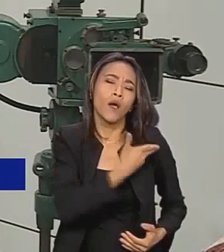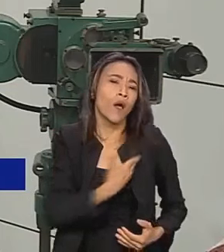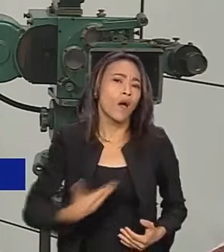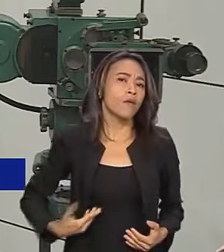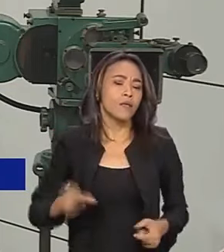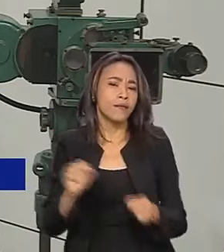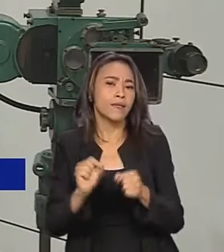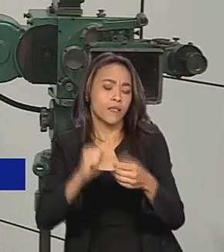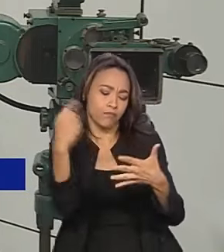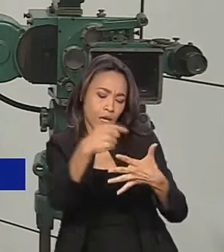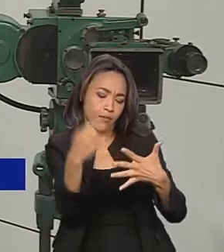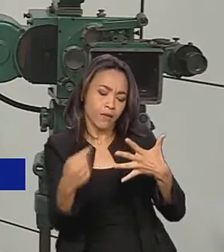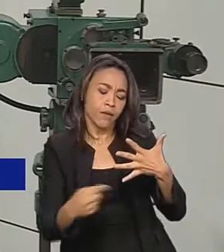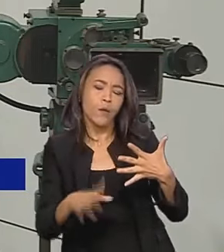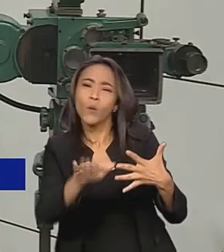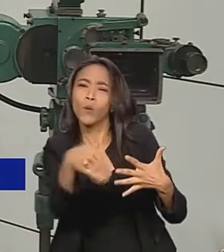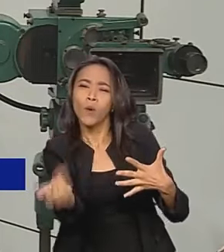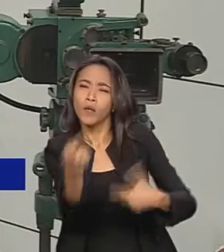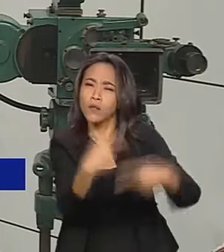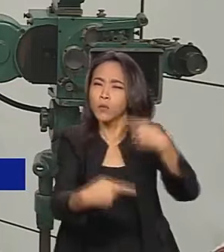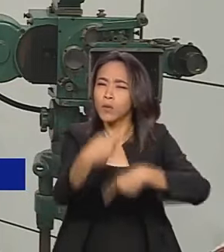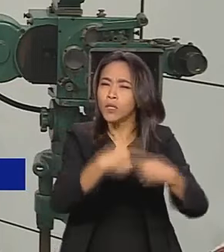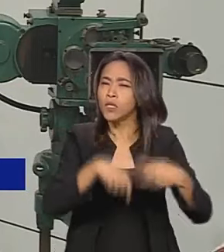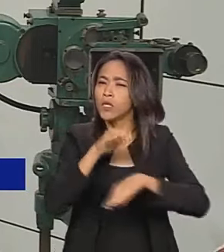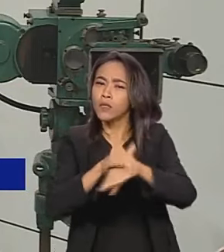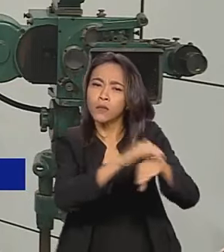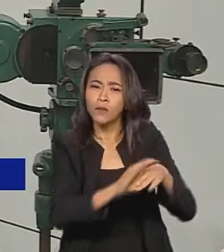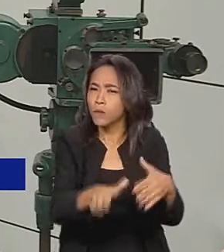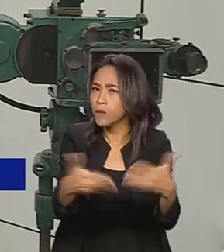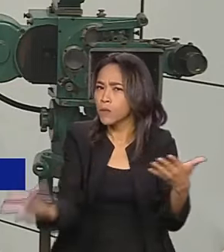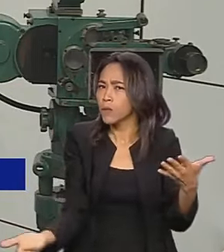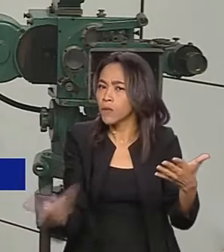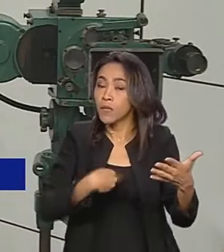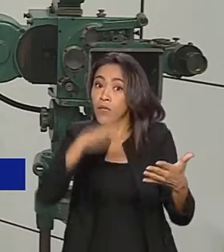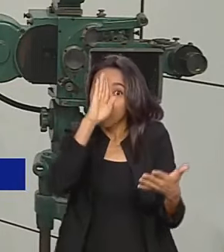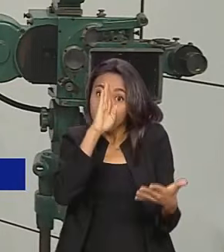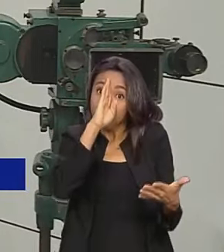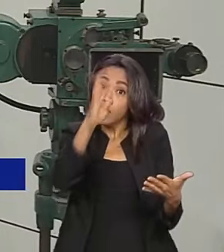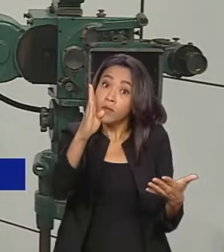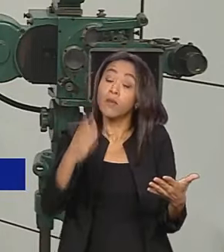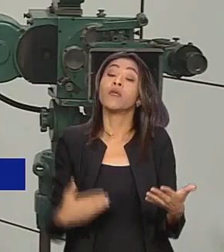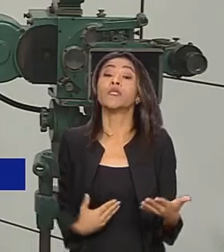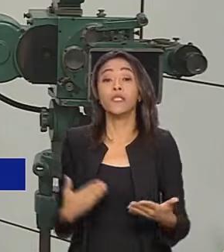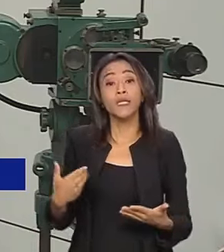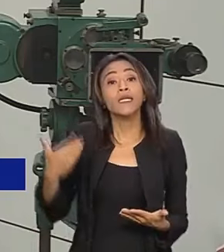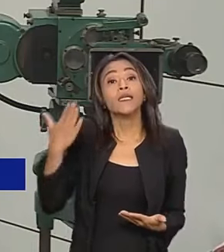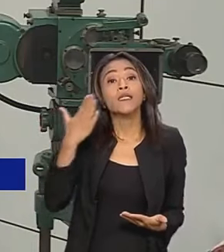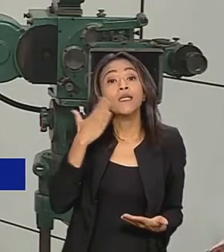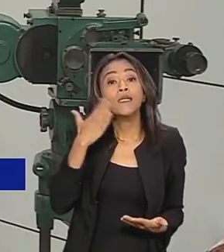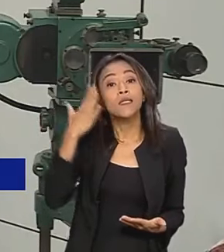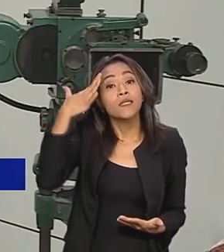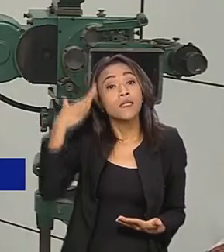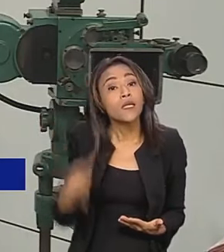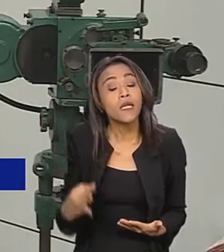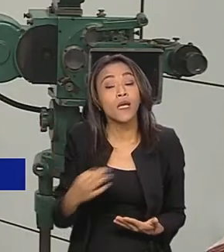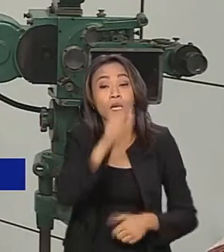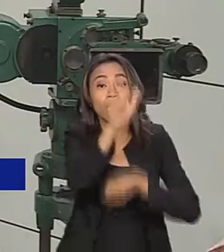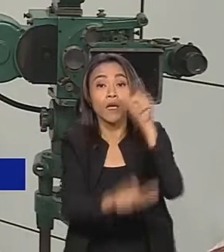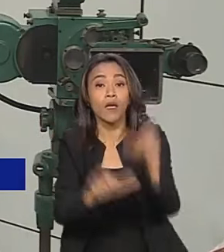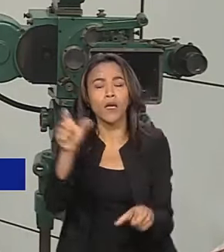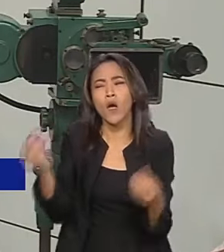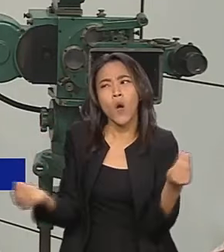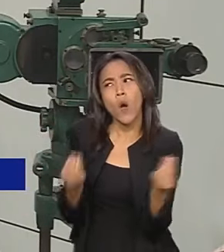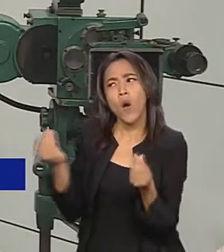são as políticas de governo Quais são as ações e principalmente ele tem que entender como é que ele pode